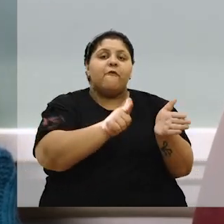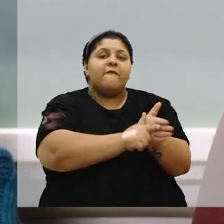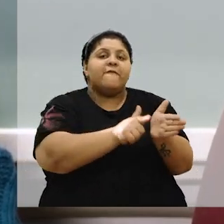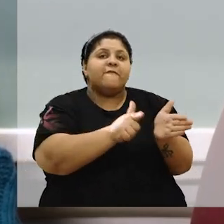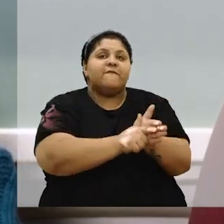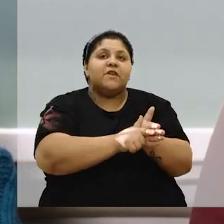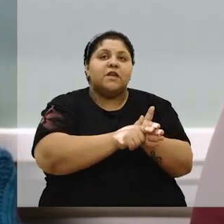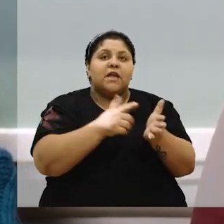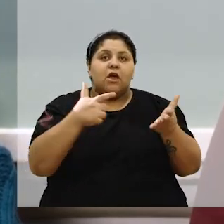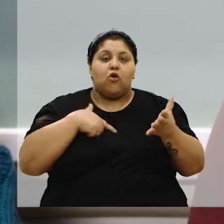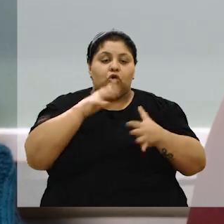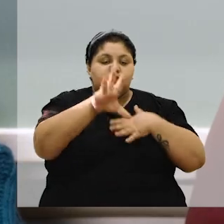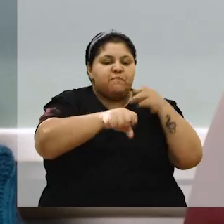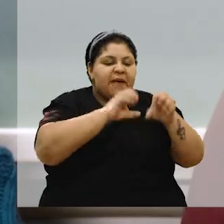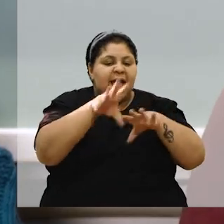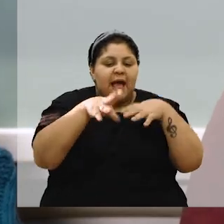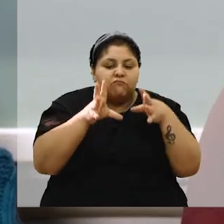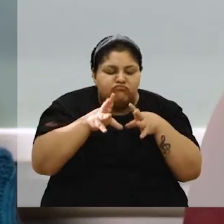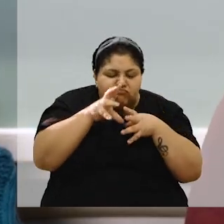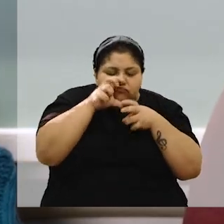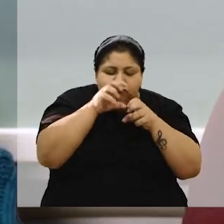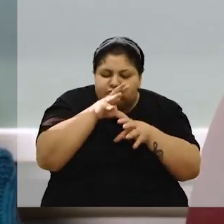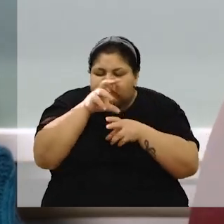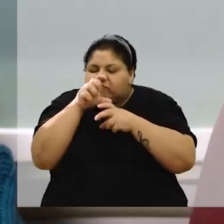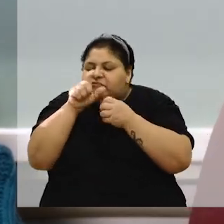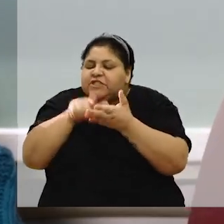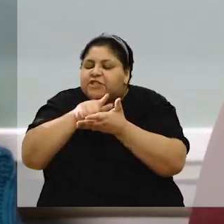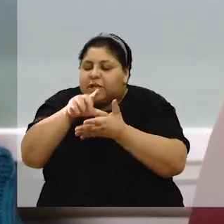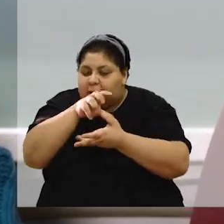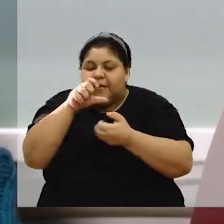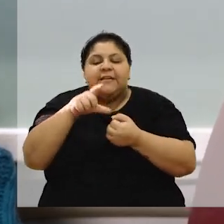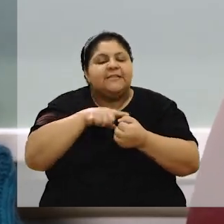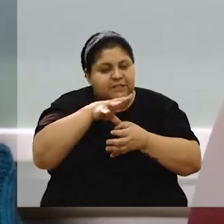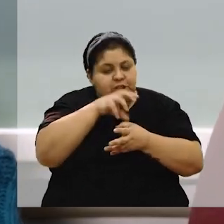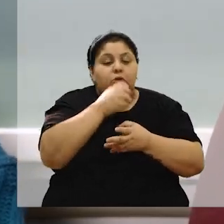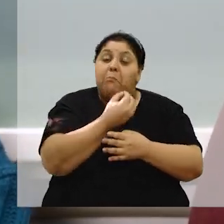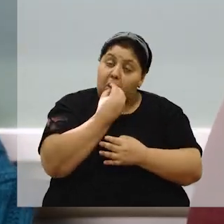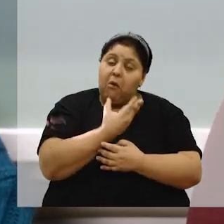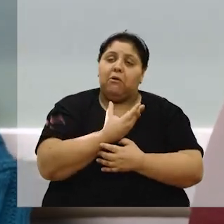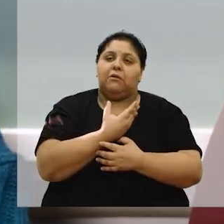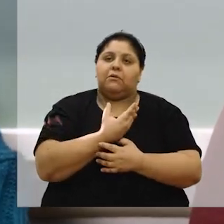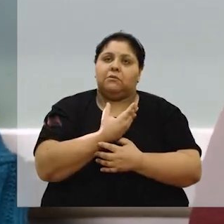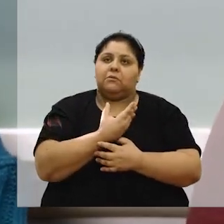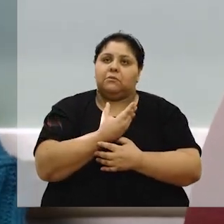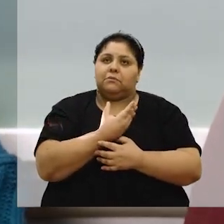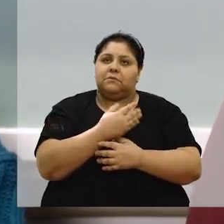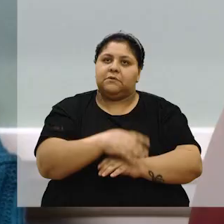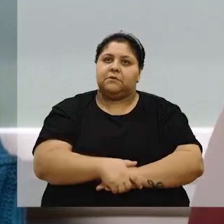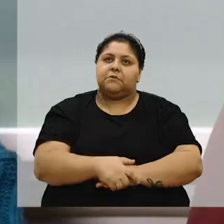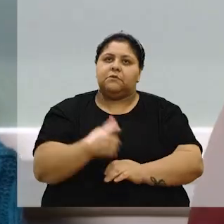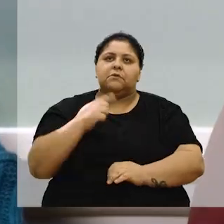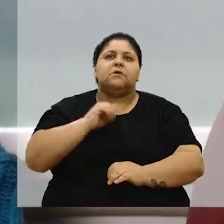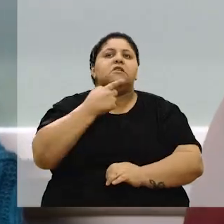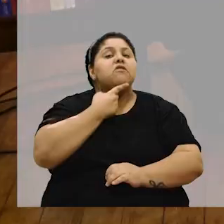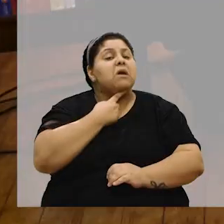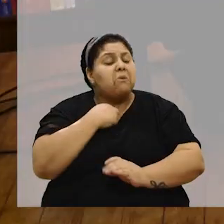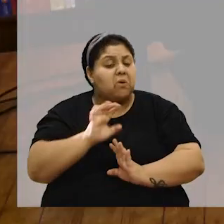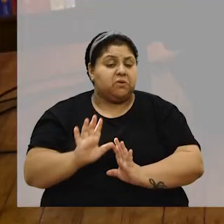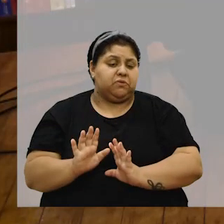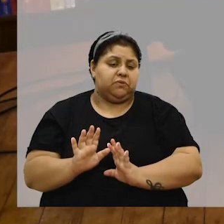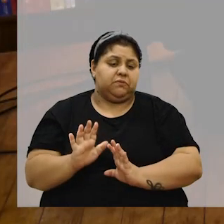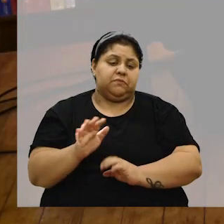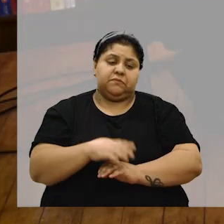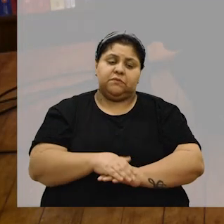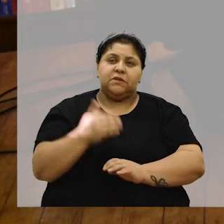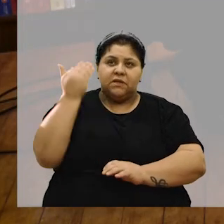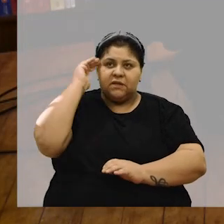negócio é livro físico. Eu tenho que pegar o livro. Eu tenho que cheirar o livro. O livro tem cheiro bom. Tá? Esse é